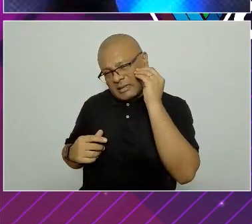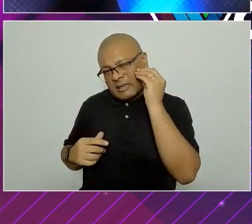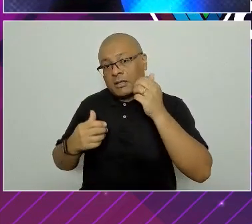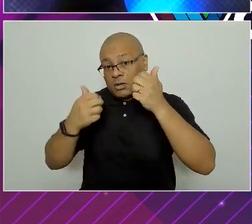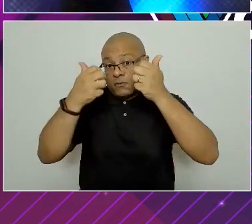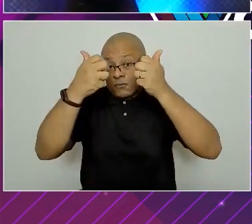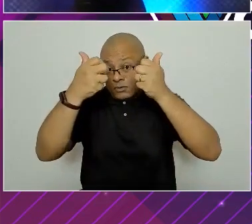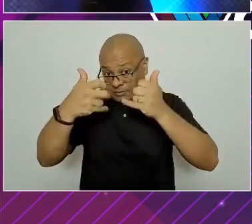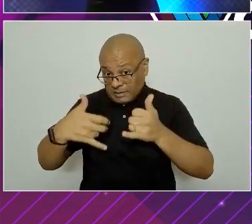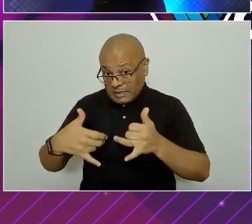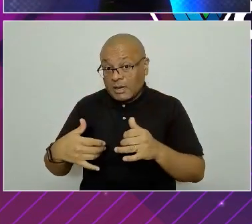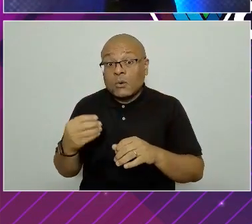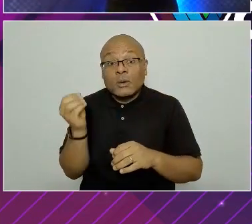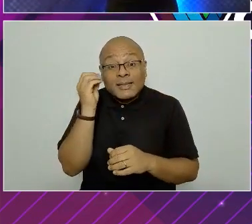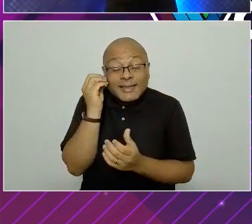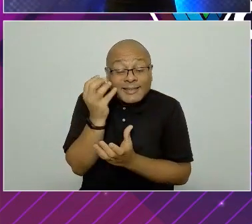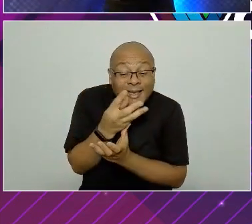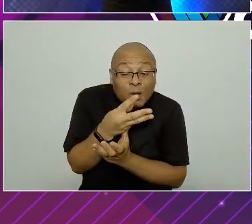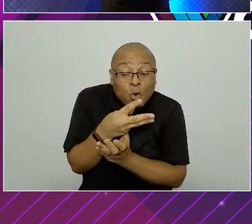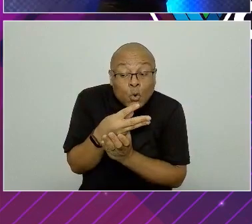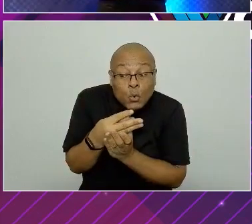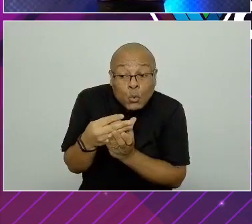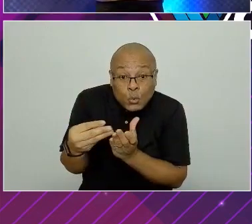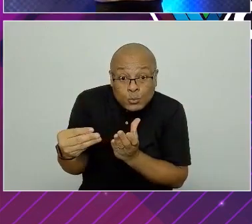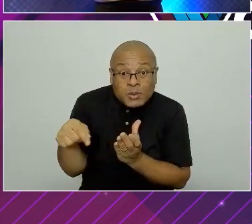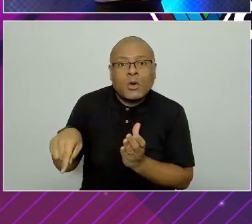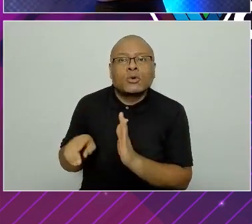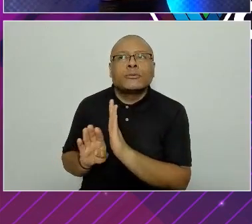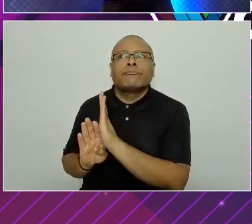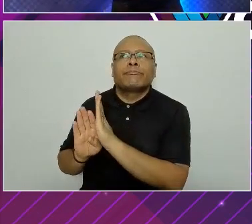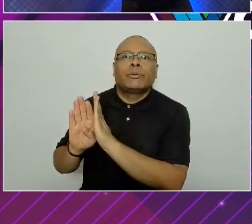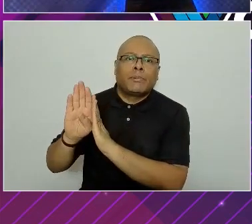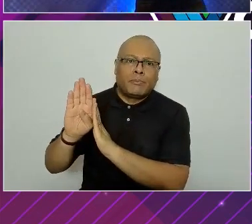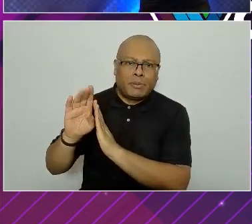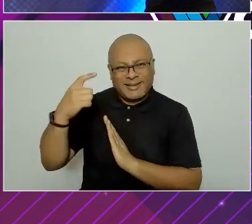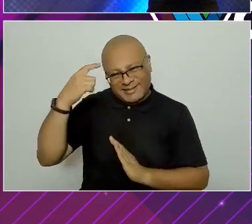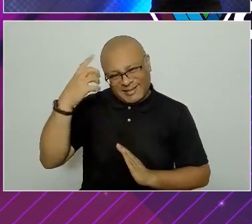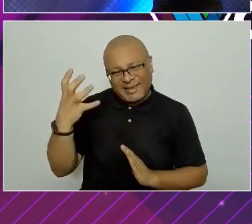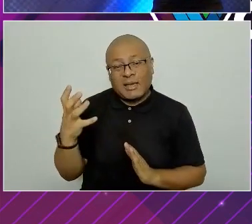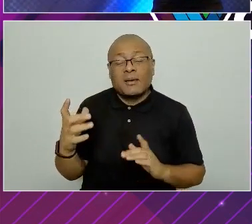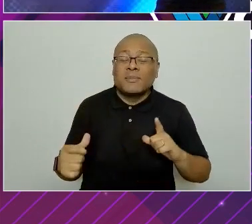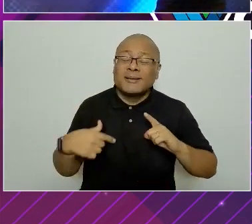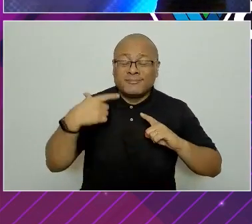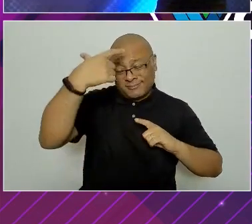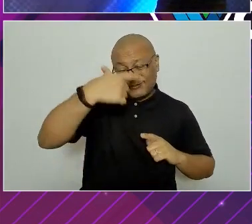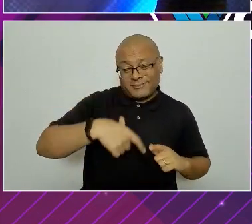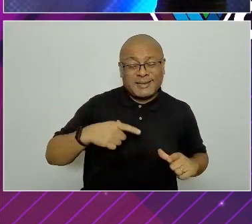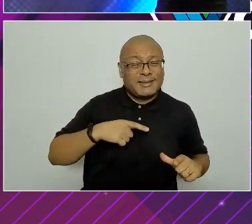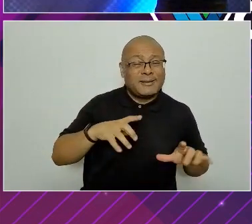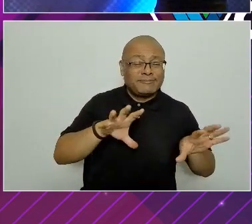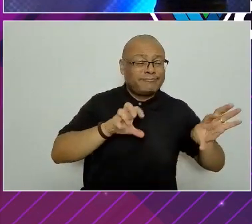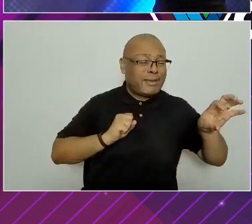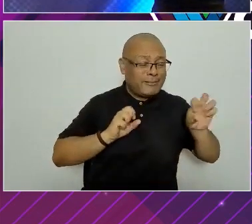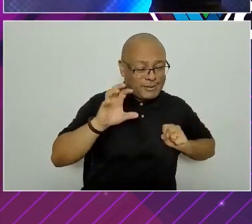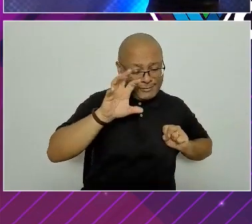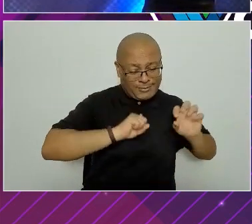dos fatores sensoriais que estão mais em alta que em desenvolvidos em IA, mas nós temos vários fatores sensoriais, né, para buscar identificar algum